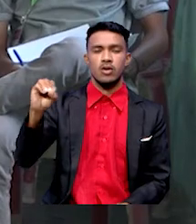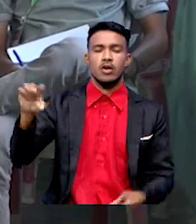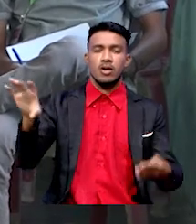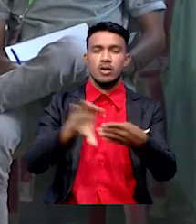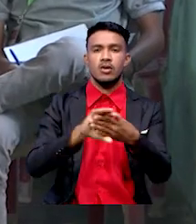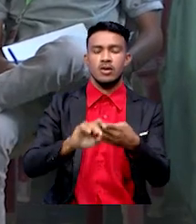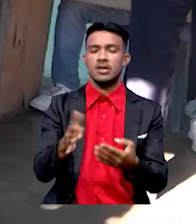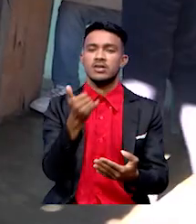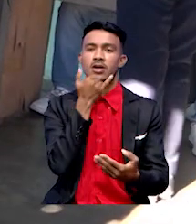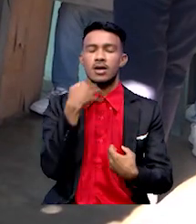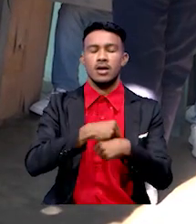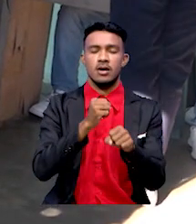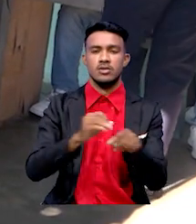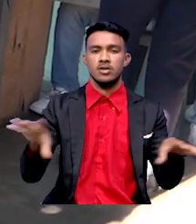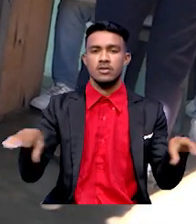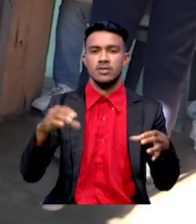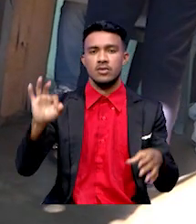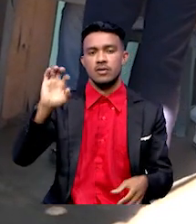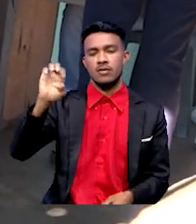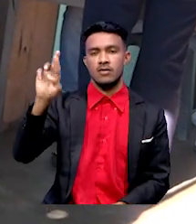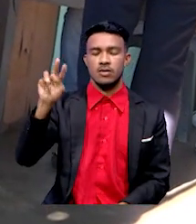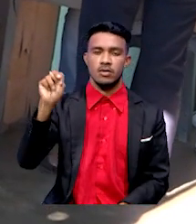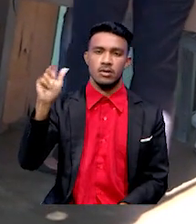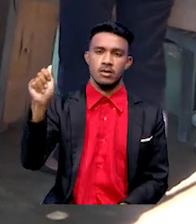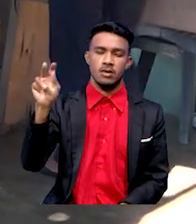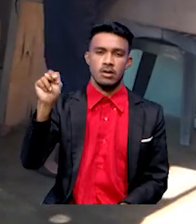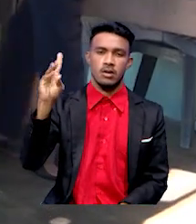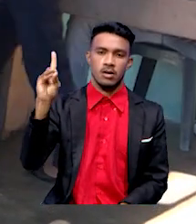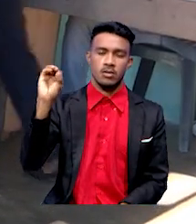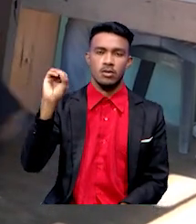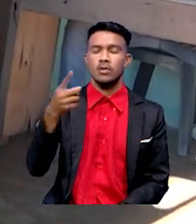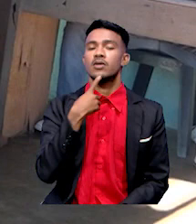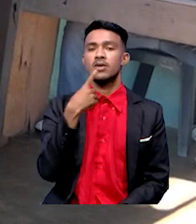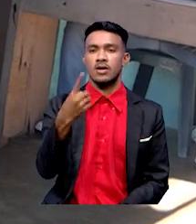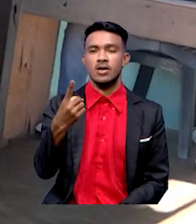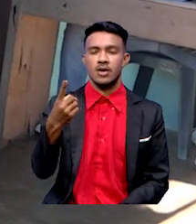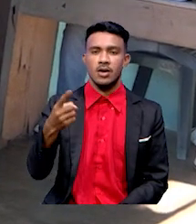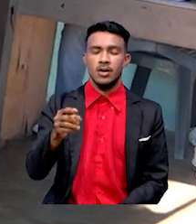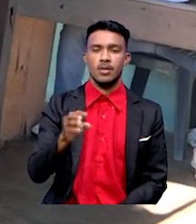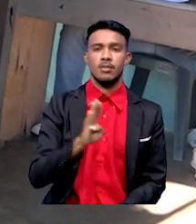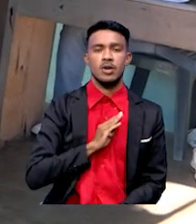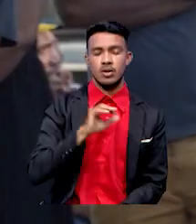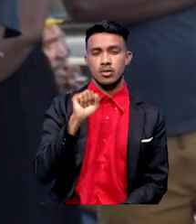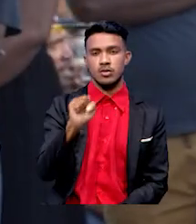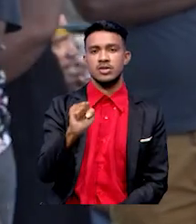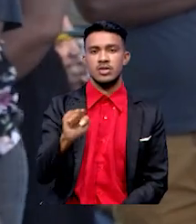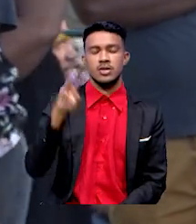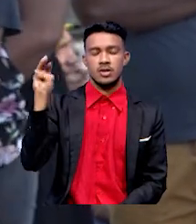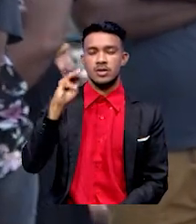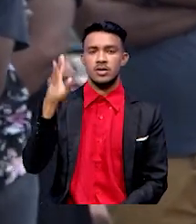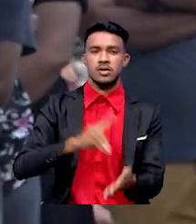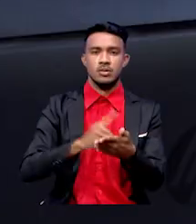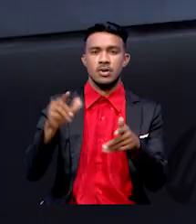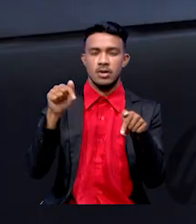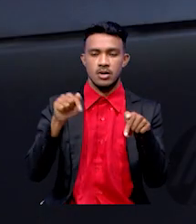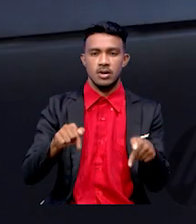serviço. Fernando da Costa atolia Hirakne e a minha residência Becusi, segunda-feira, semana né. Pela primeira vez,